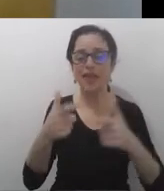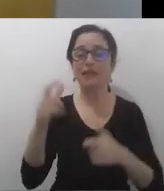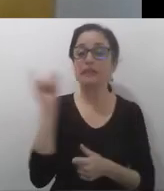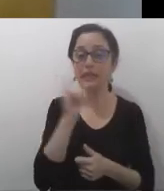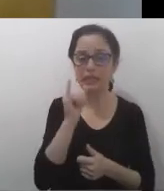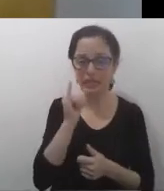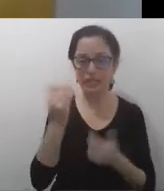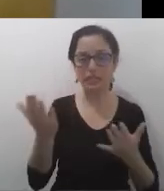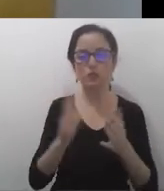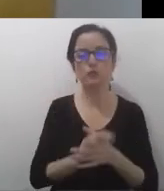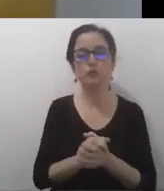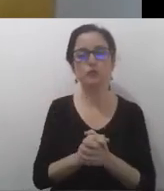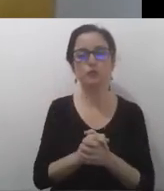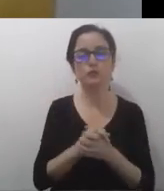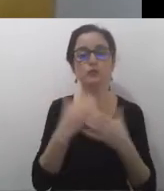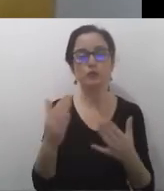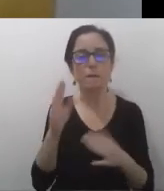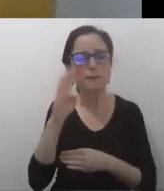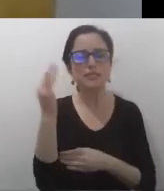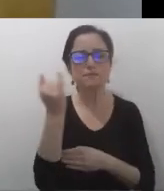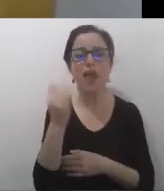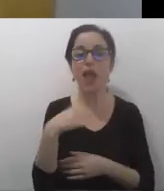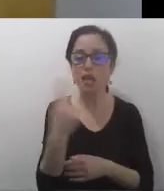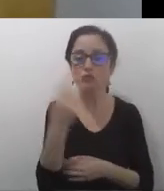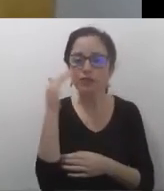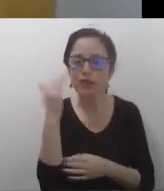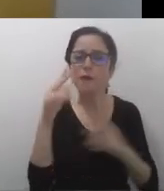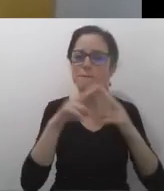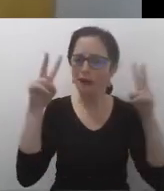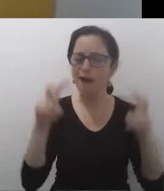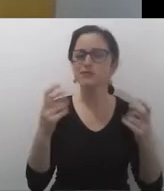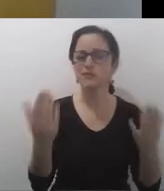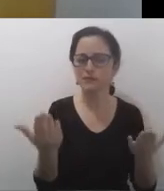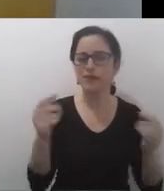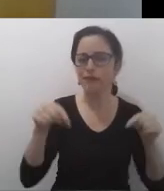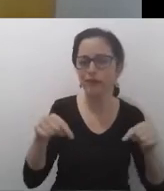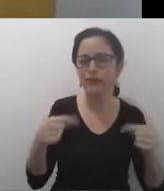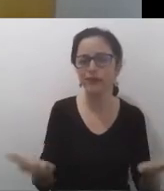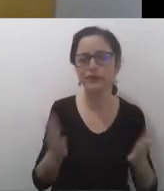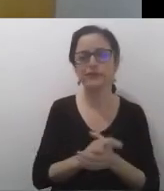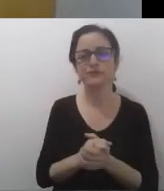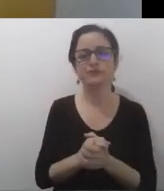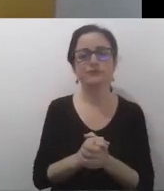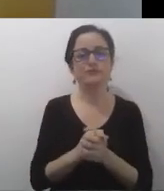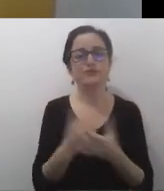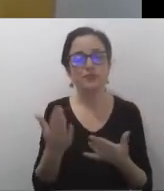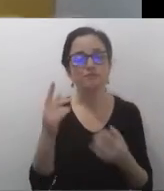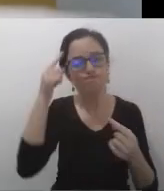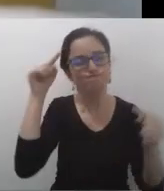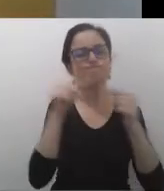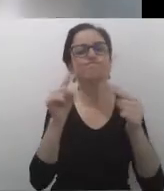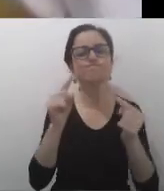que o pós-guerra italiano ele foi fundamental para a gente entender o MASP aqui